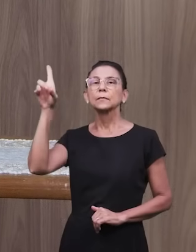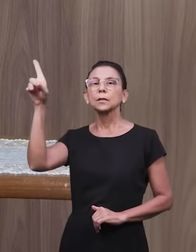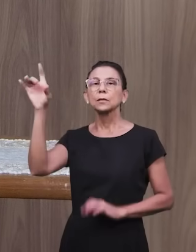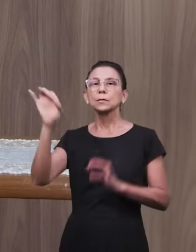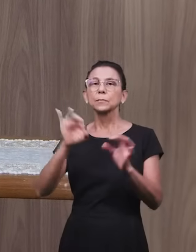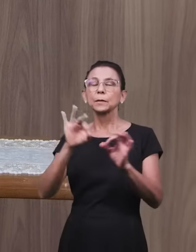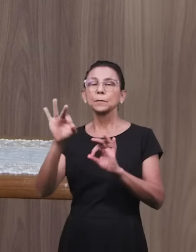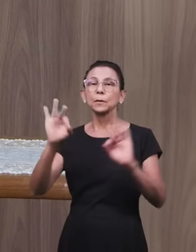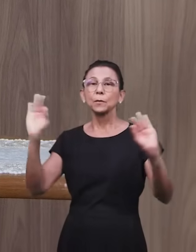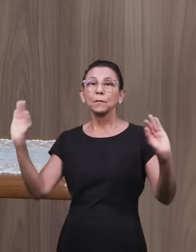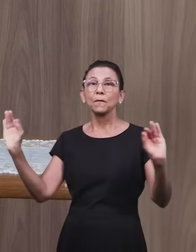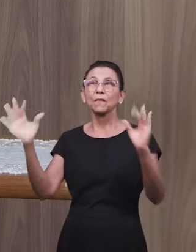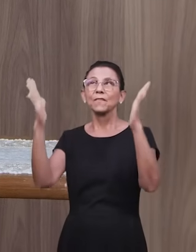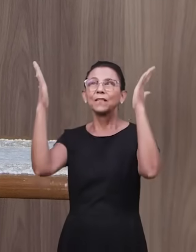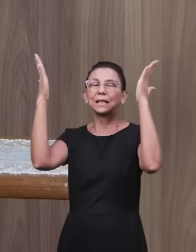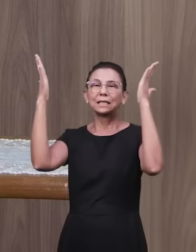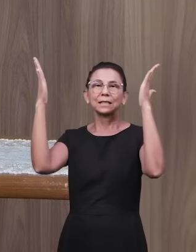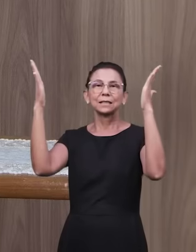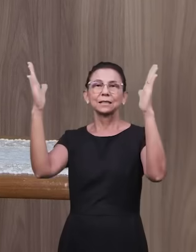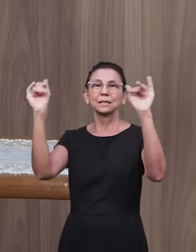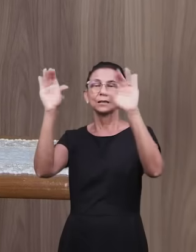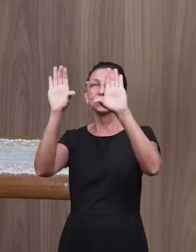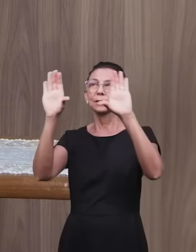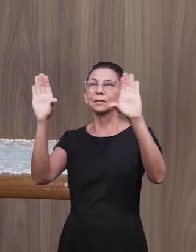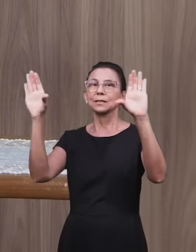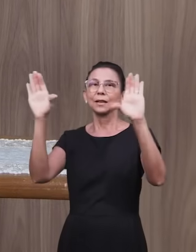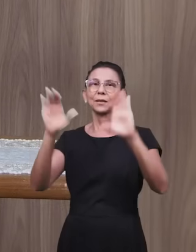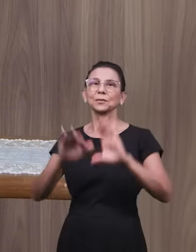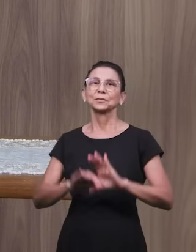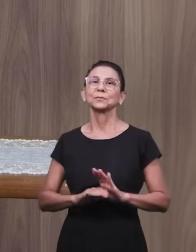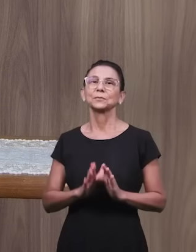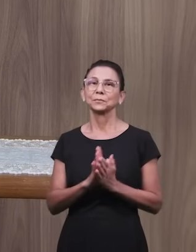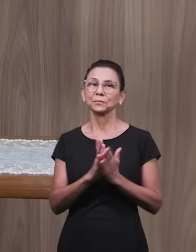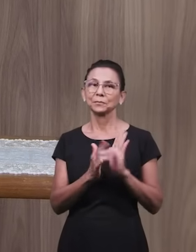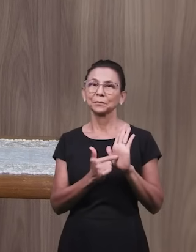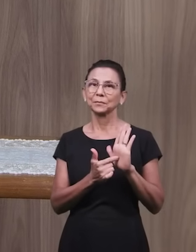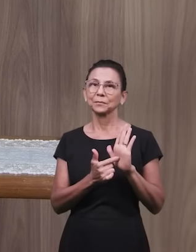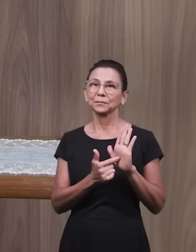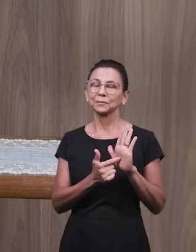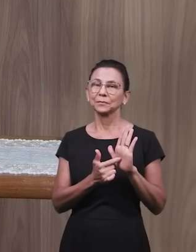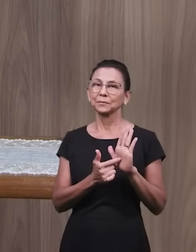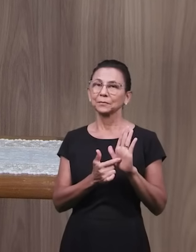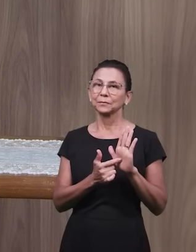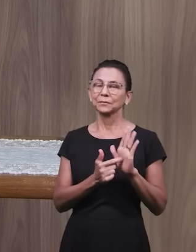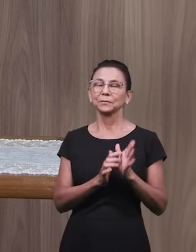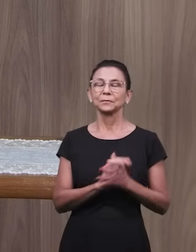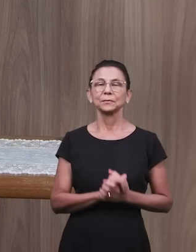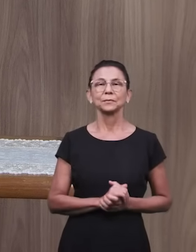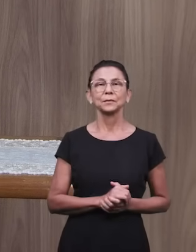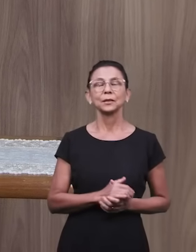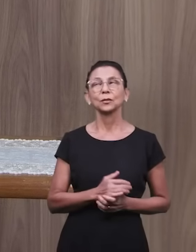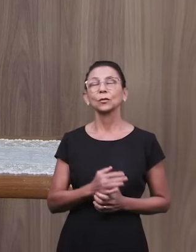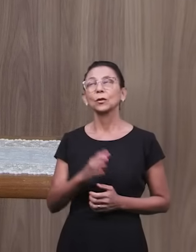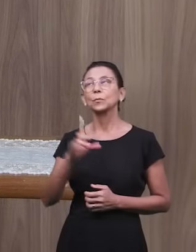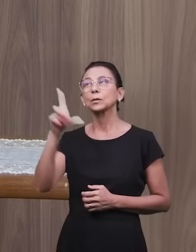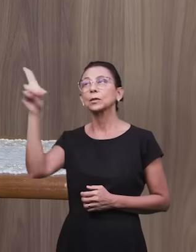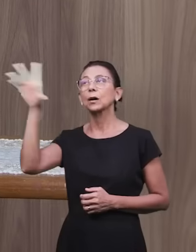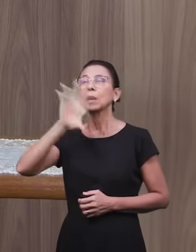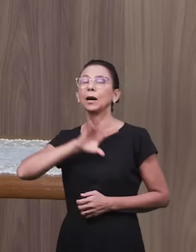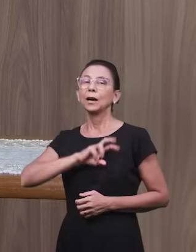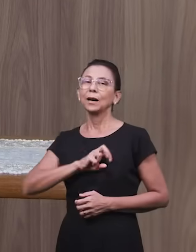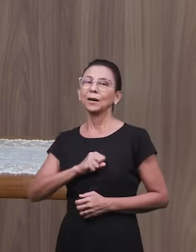com a noiva. É a grande festa que a Bíblia revela. E nós, como igreja amada do